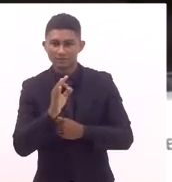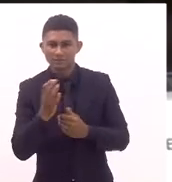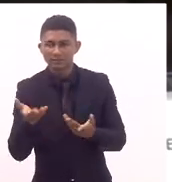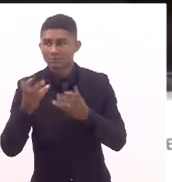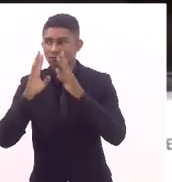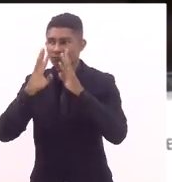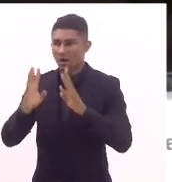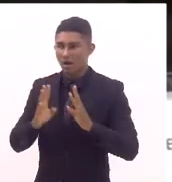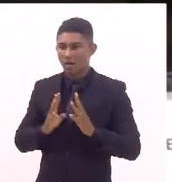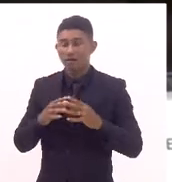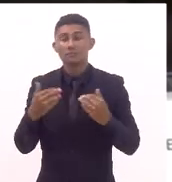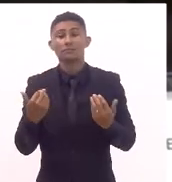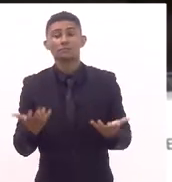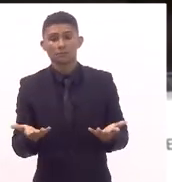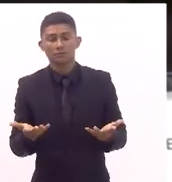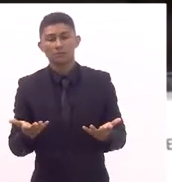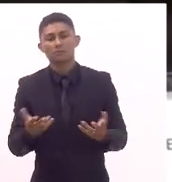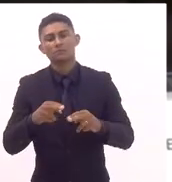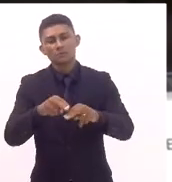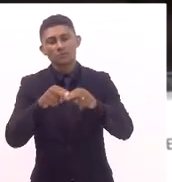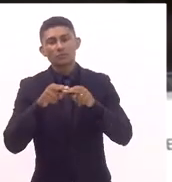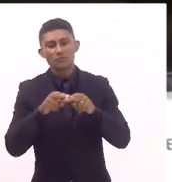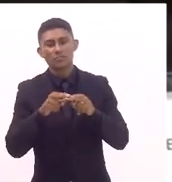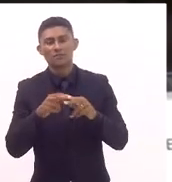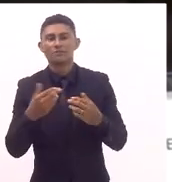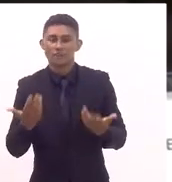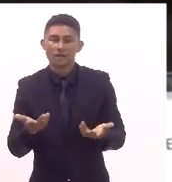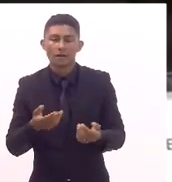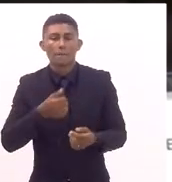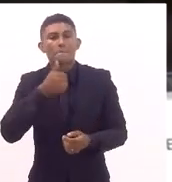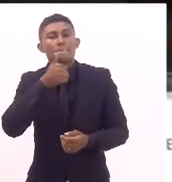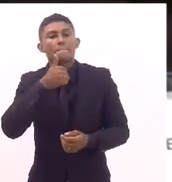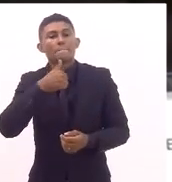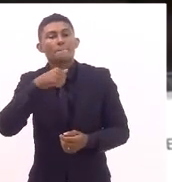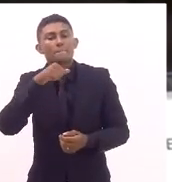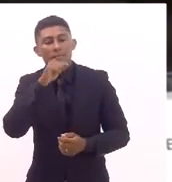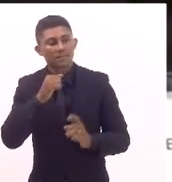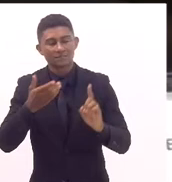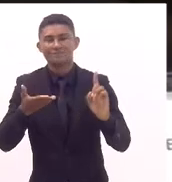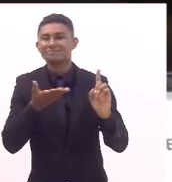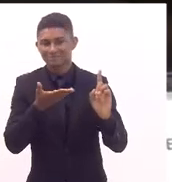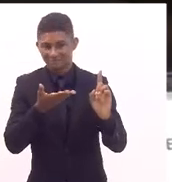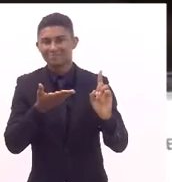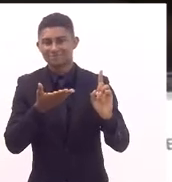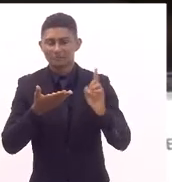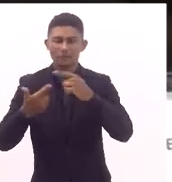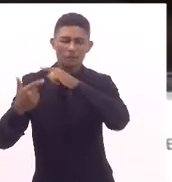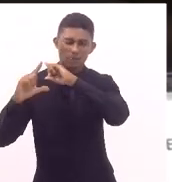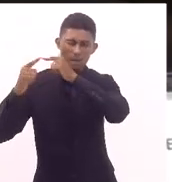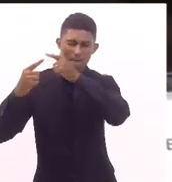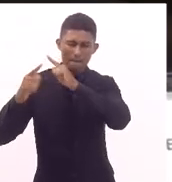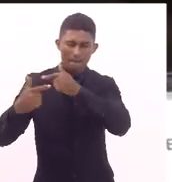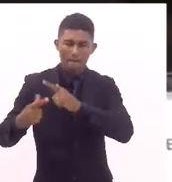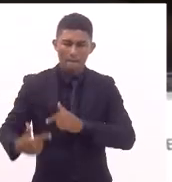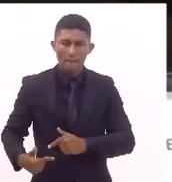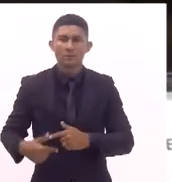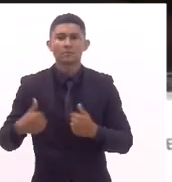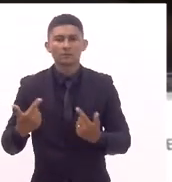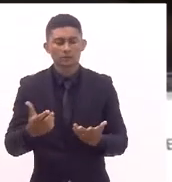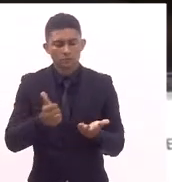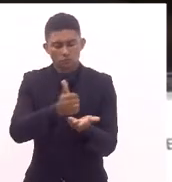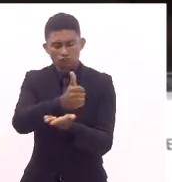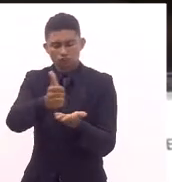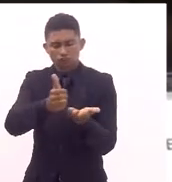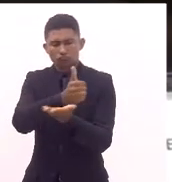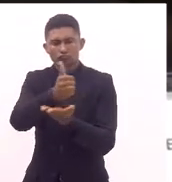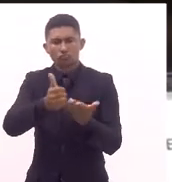nessa nesse sentido de matriarcalidade vai dando sustentabilidade para essa família